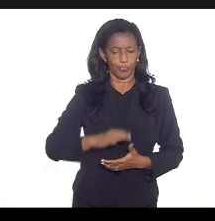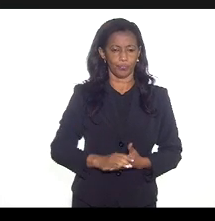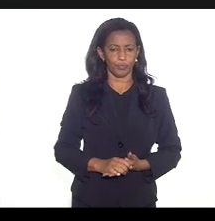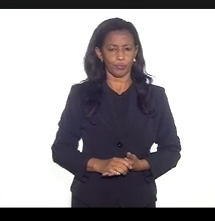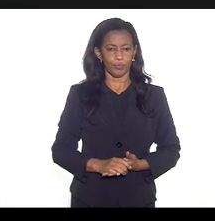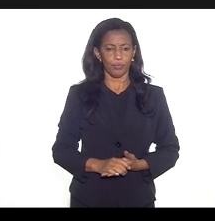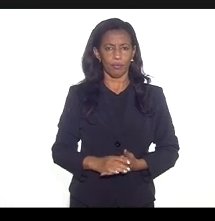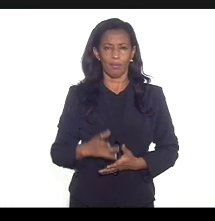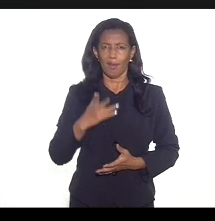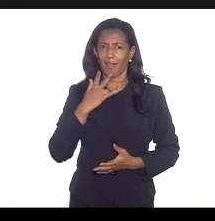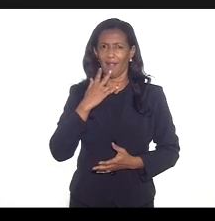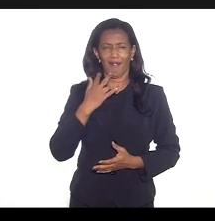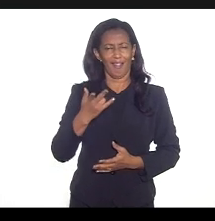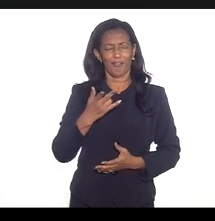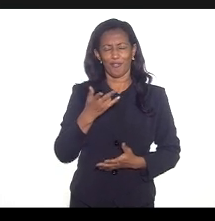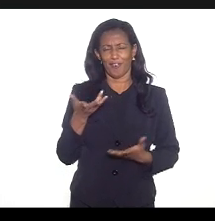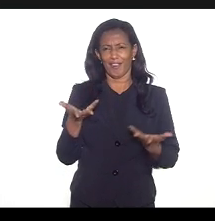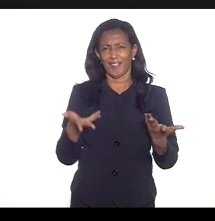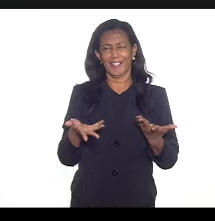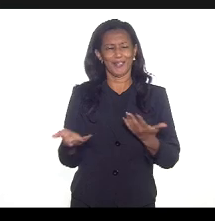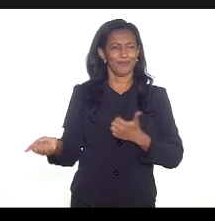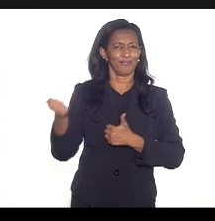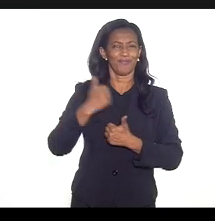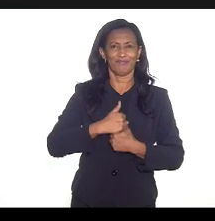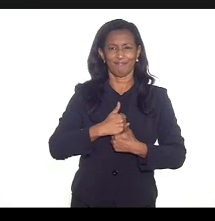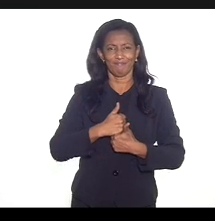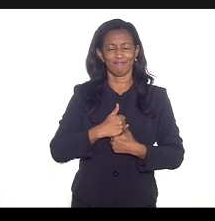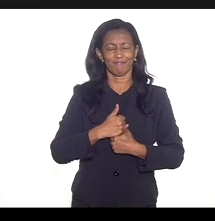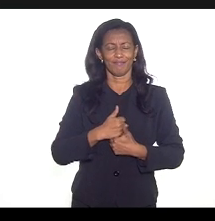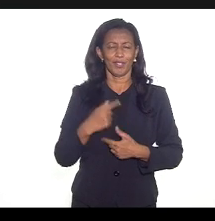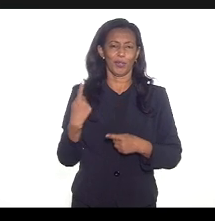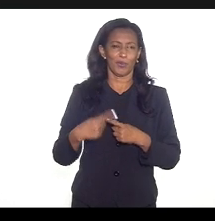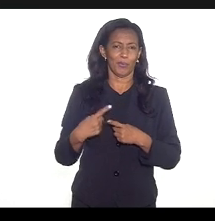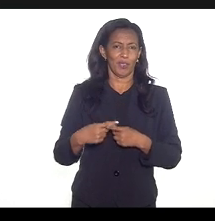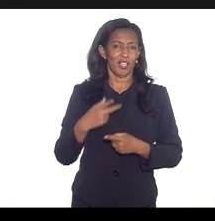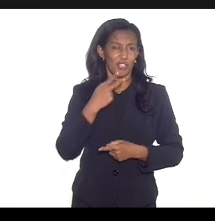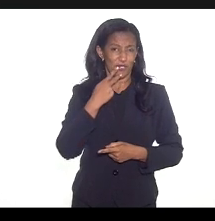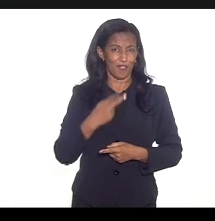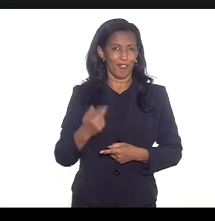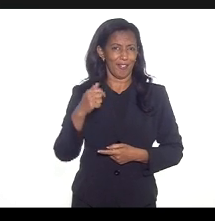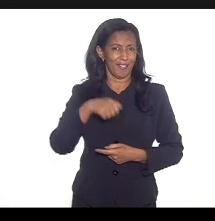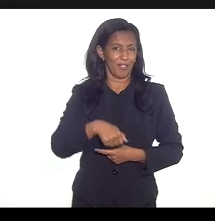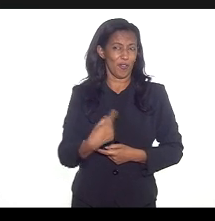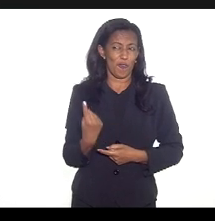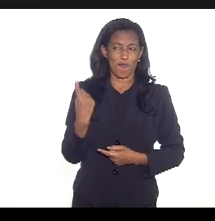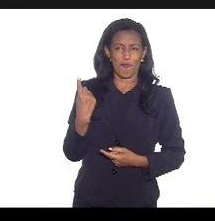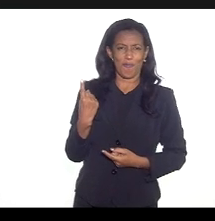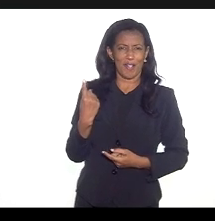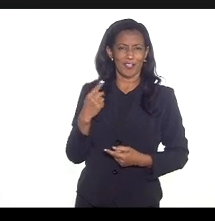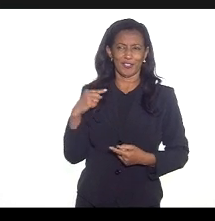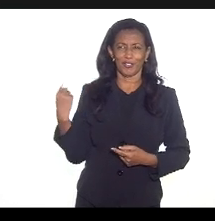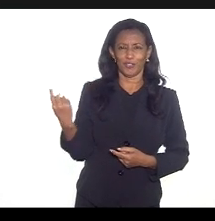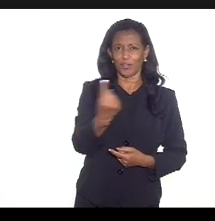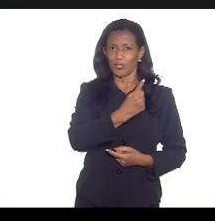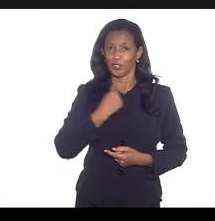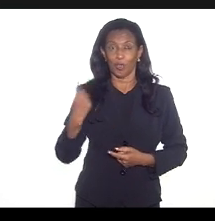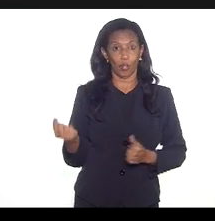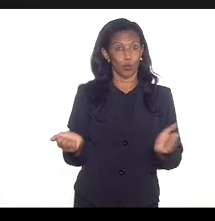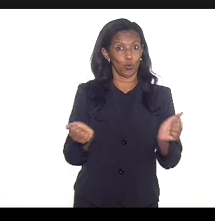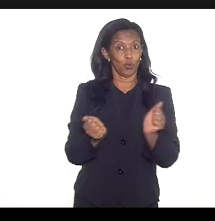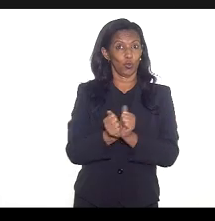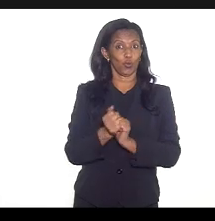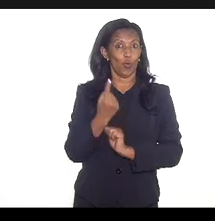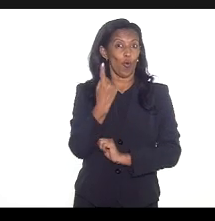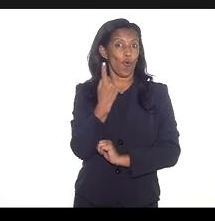A fala da Ju é a nossa fala, né? Porque a gente fala aqui dentro do parlamento uma voz só. Todas nós,